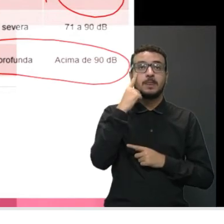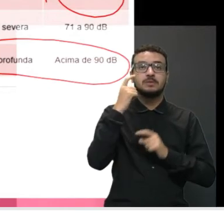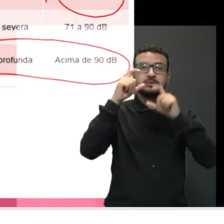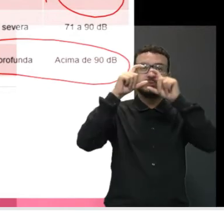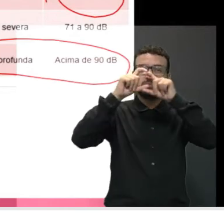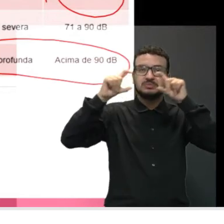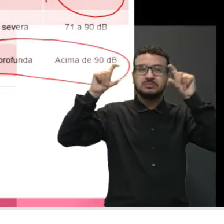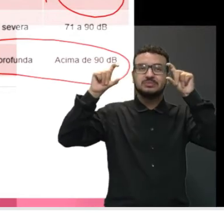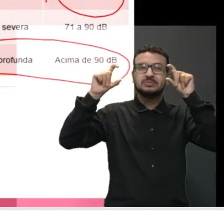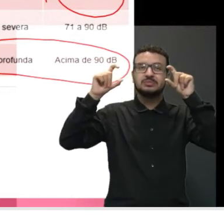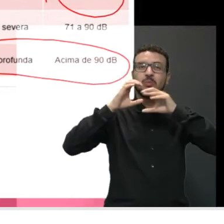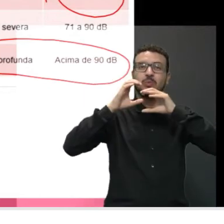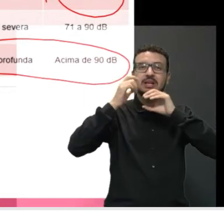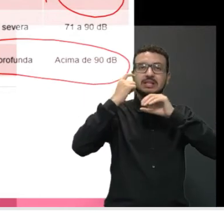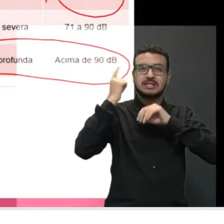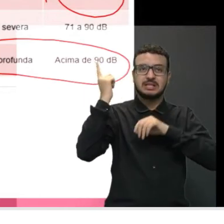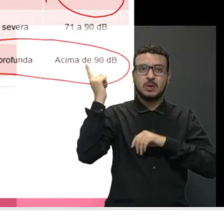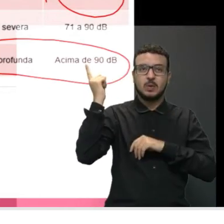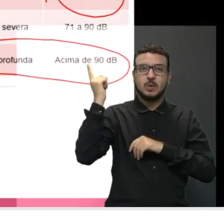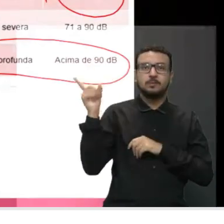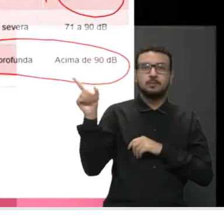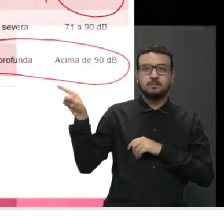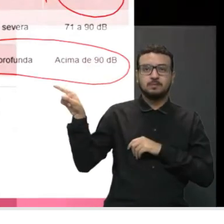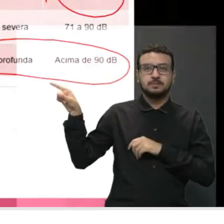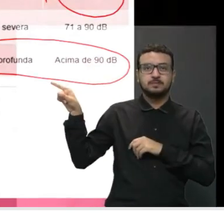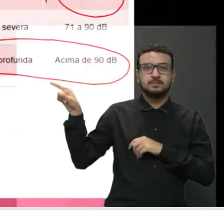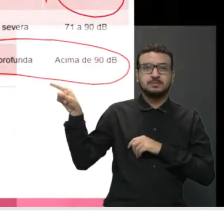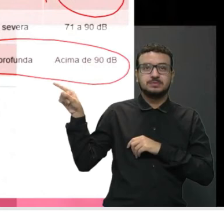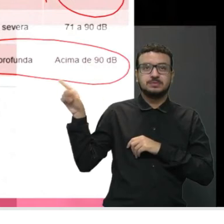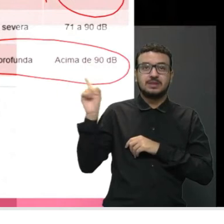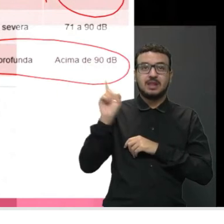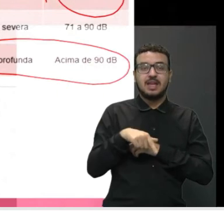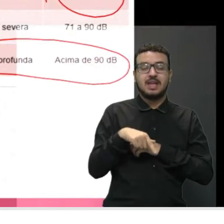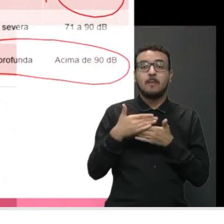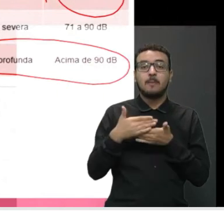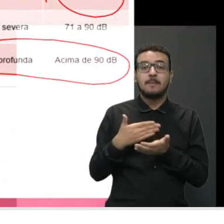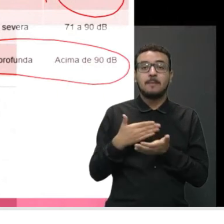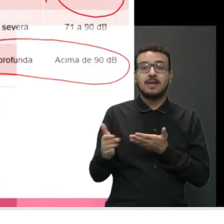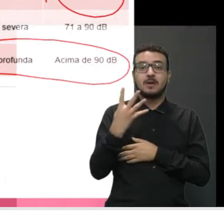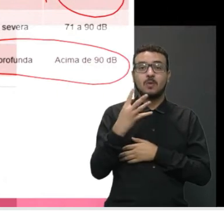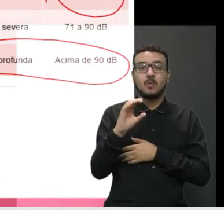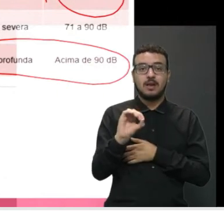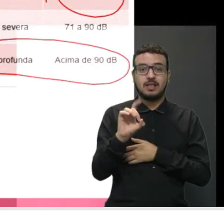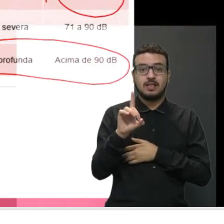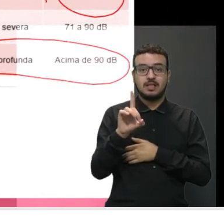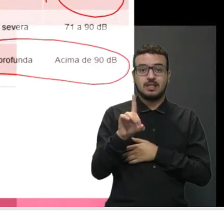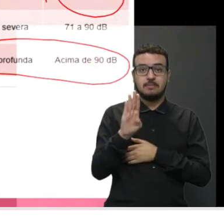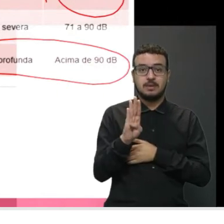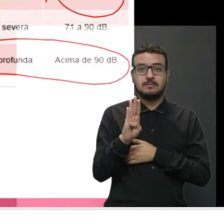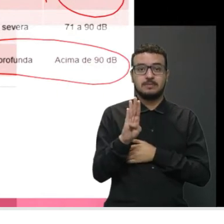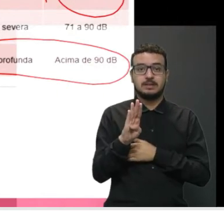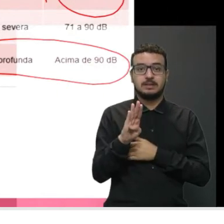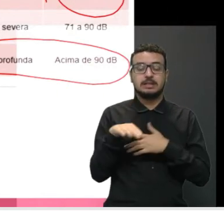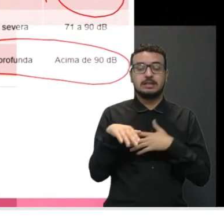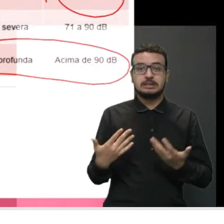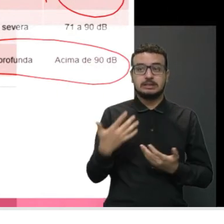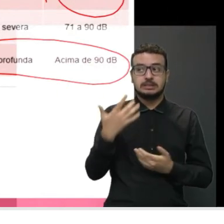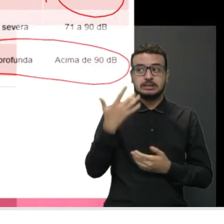natural está a partir de 40 decibéis. Então, indivíduos que estão sem aparelho auditivo, que têm uma perda